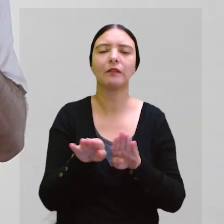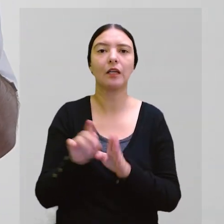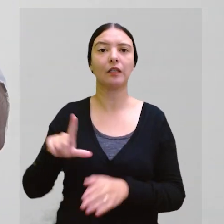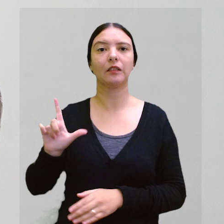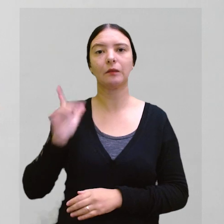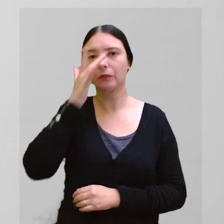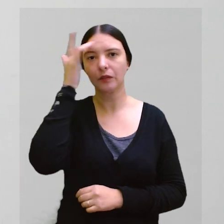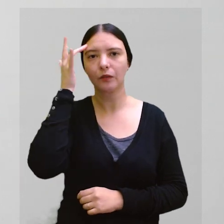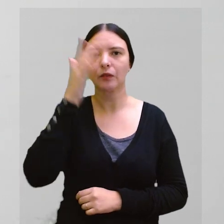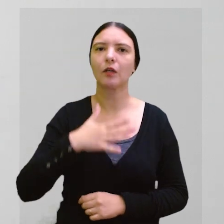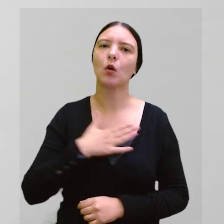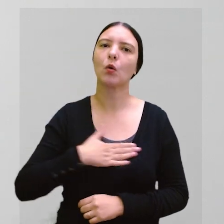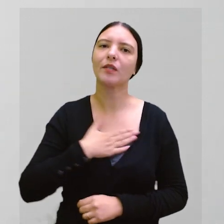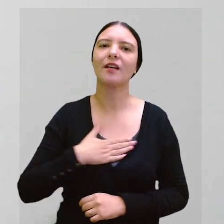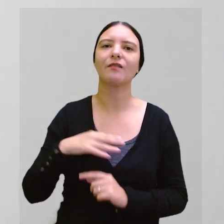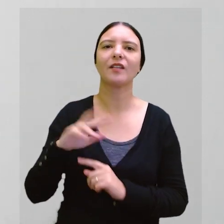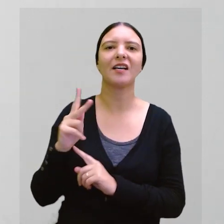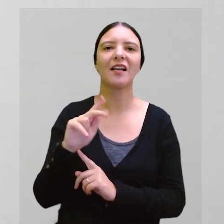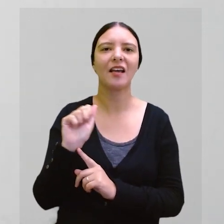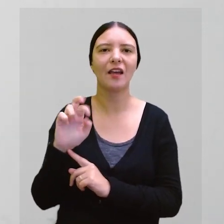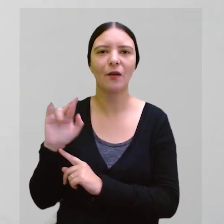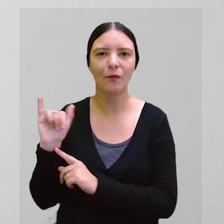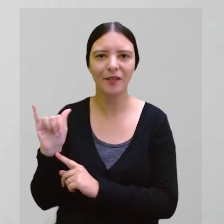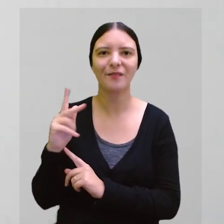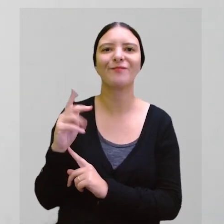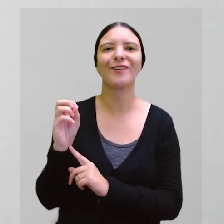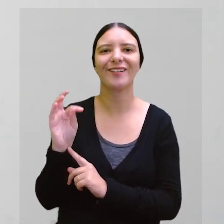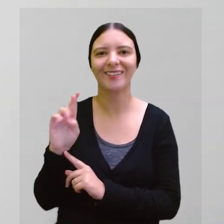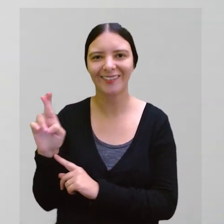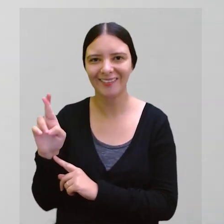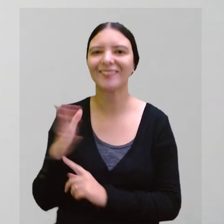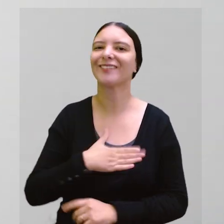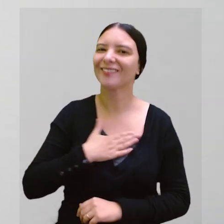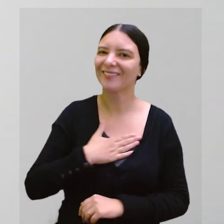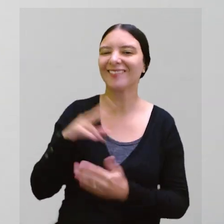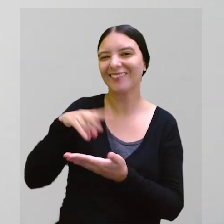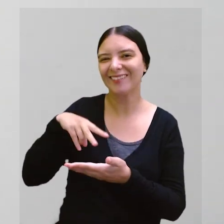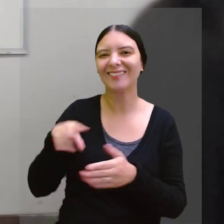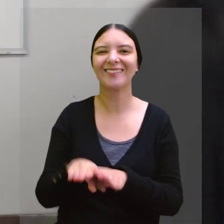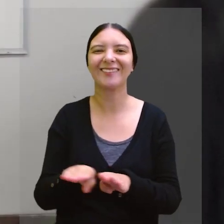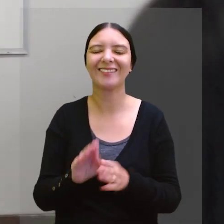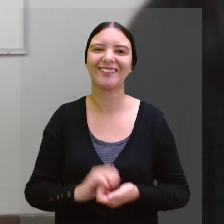antes se eu gostava de ler Harry Potter, né? Então, também gosto de ler Harry Potter.